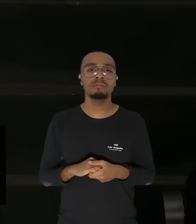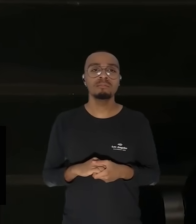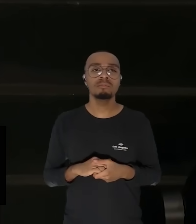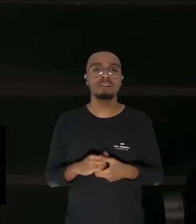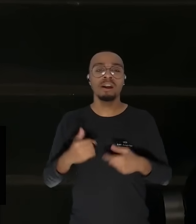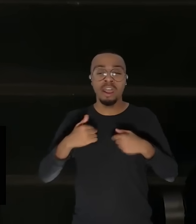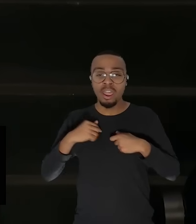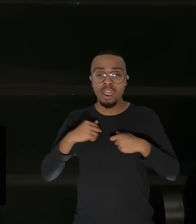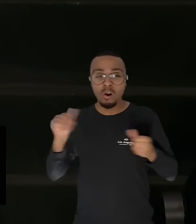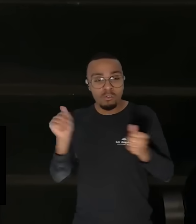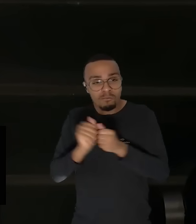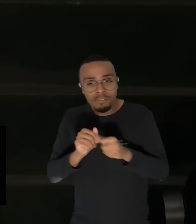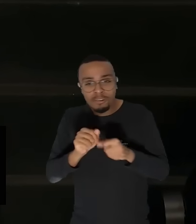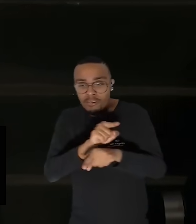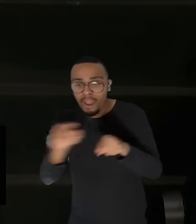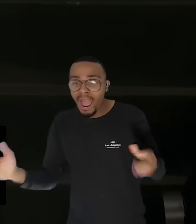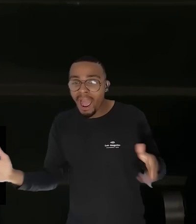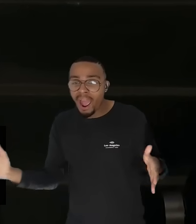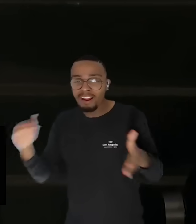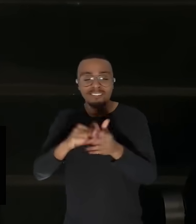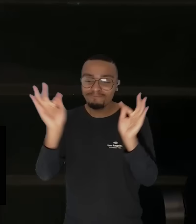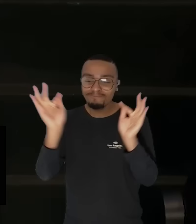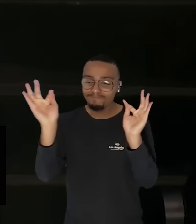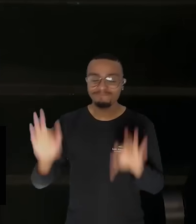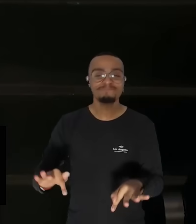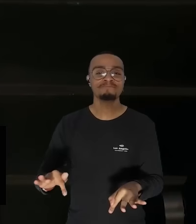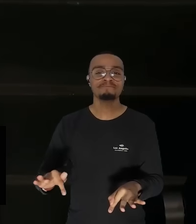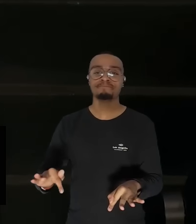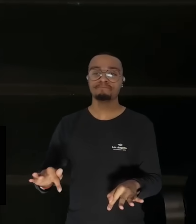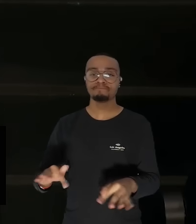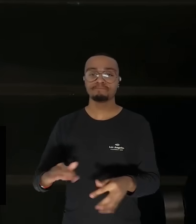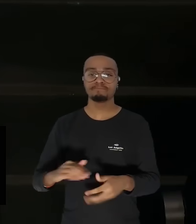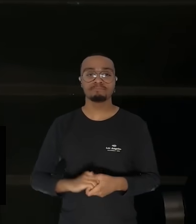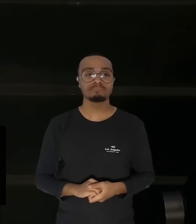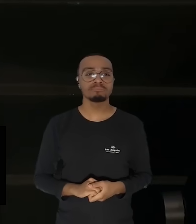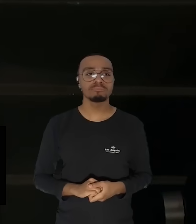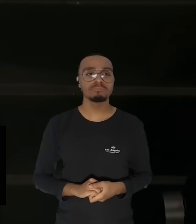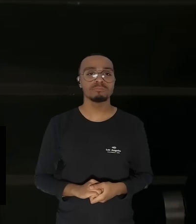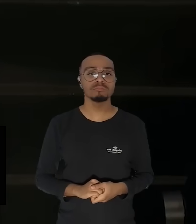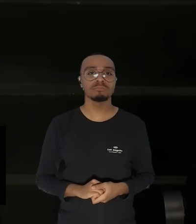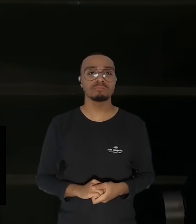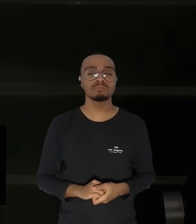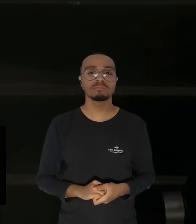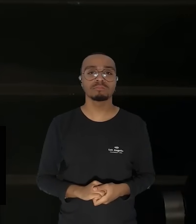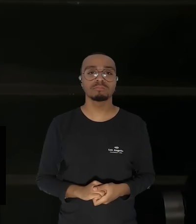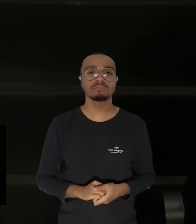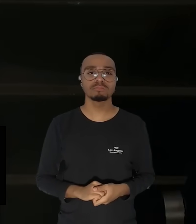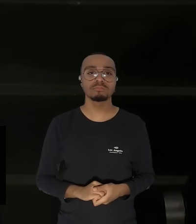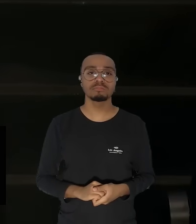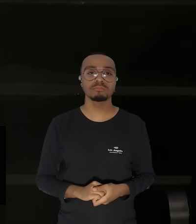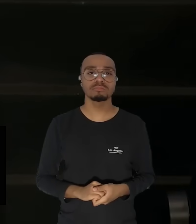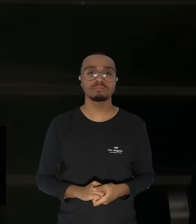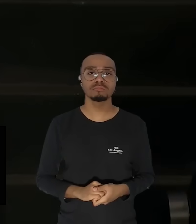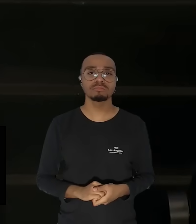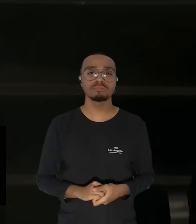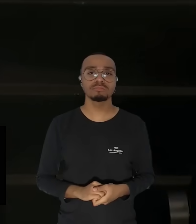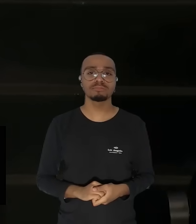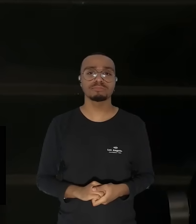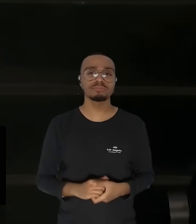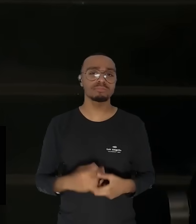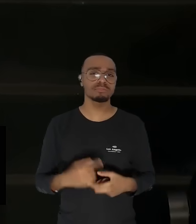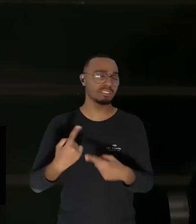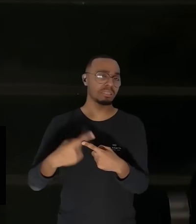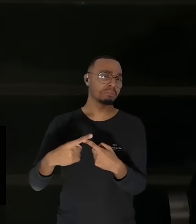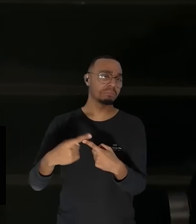até o fim dos tempos. Qual a necessidade de Jesus falar que vai estar